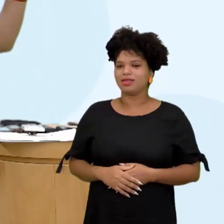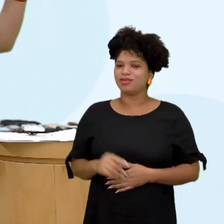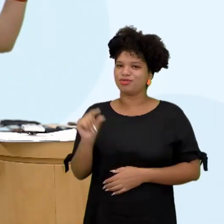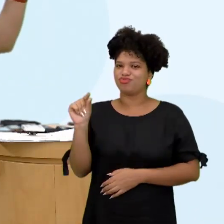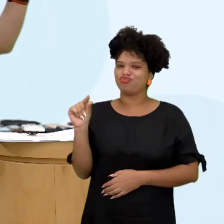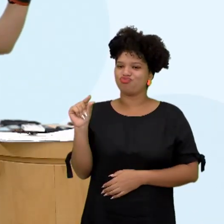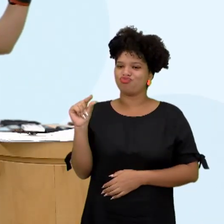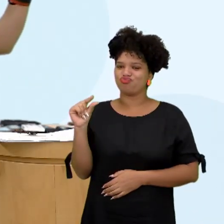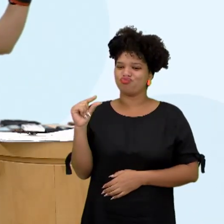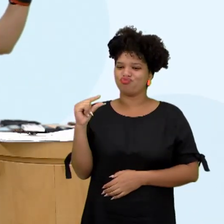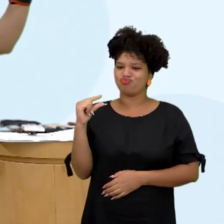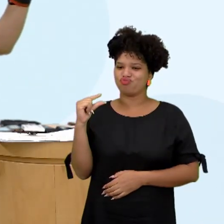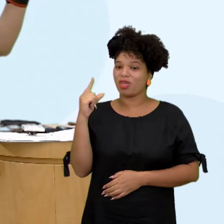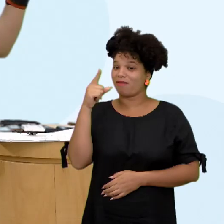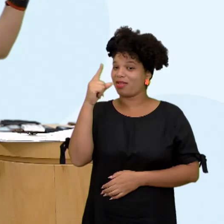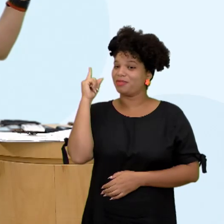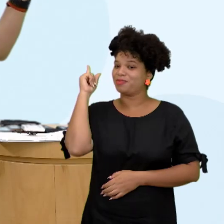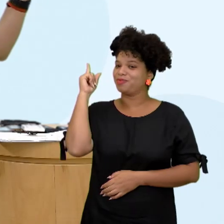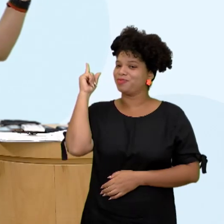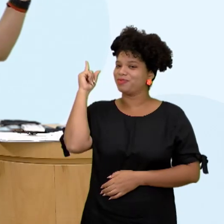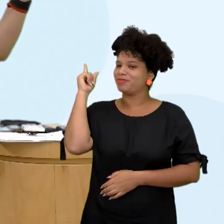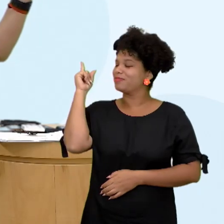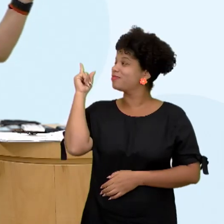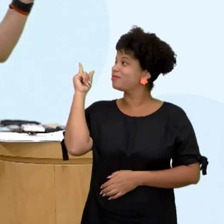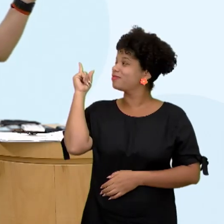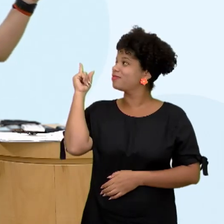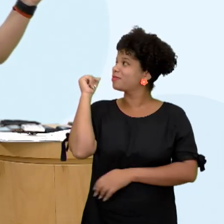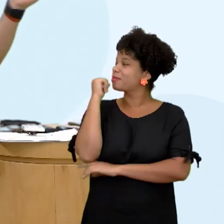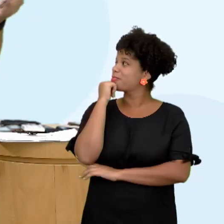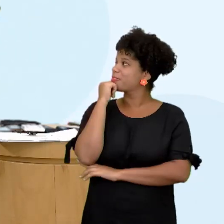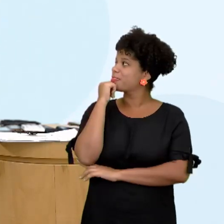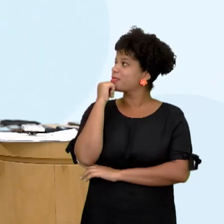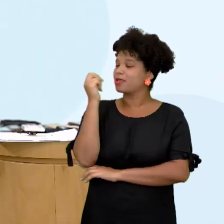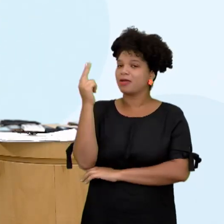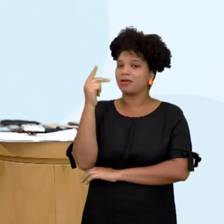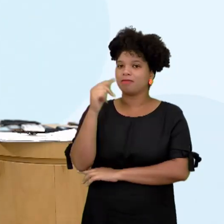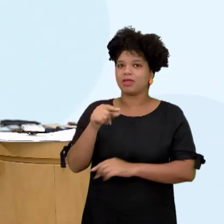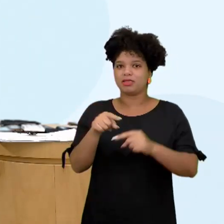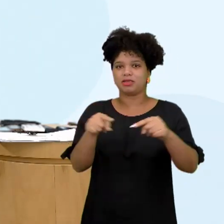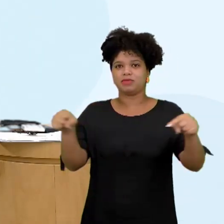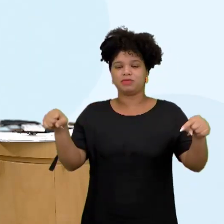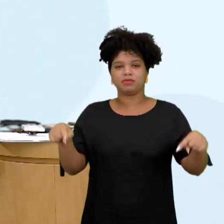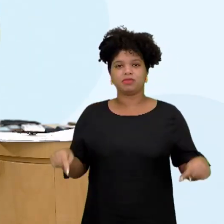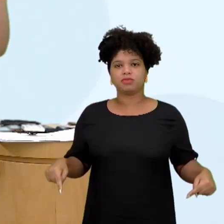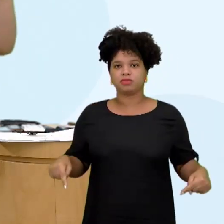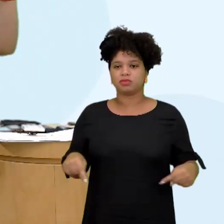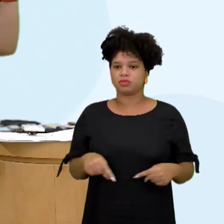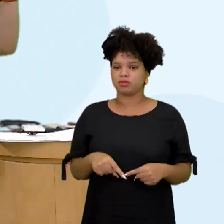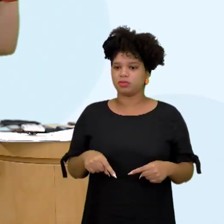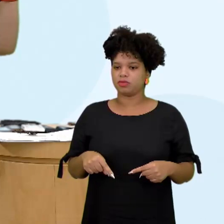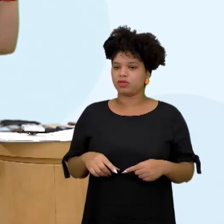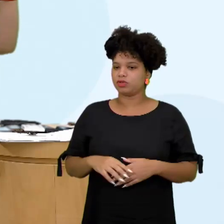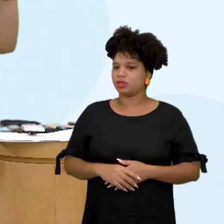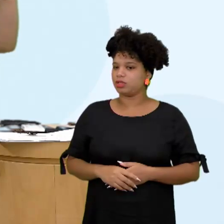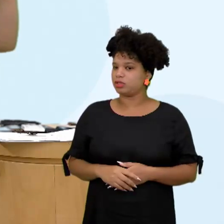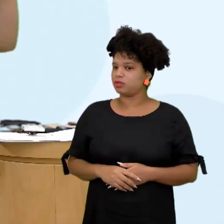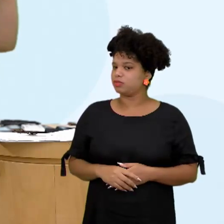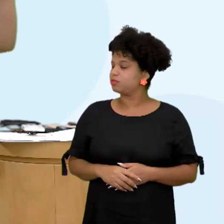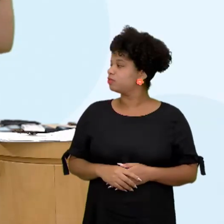tamanho. É exatamente assim, tá? Ela cabe na palma da minha mão. Aí eu não tenho a maior mão do